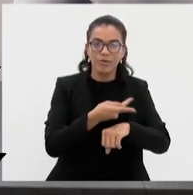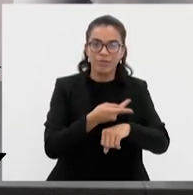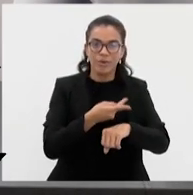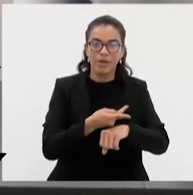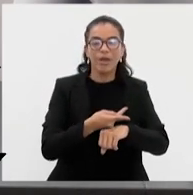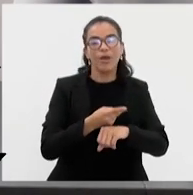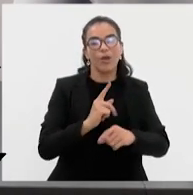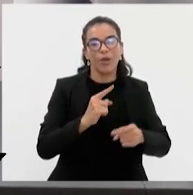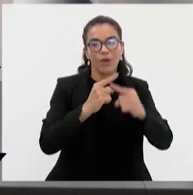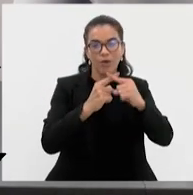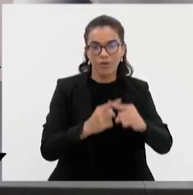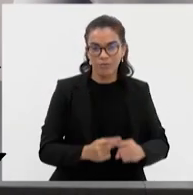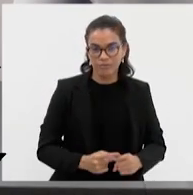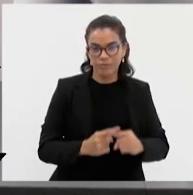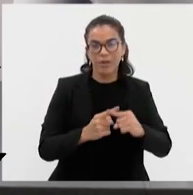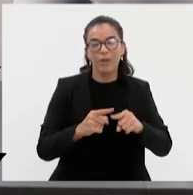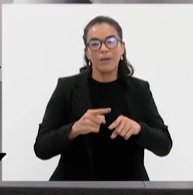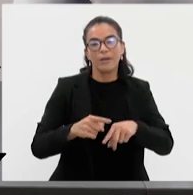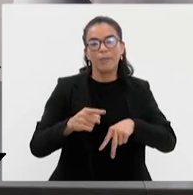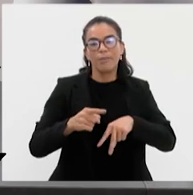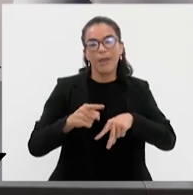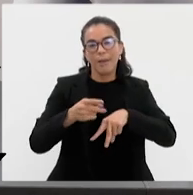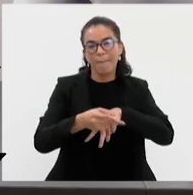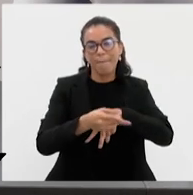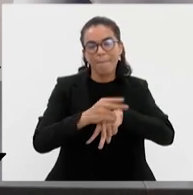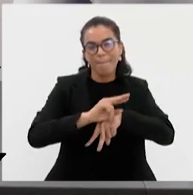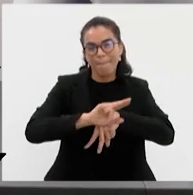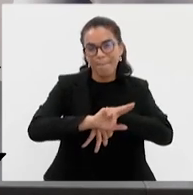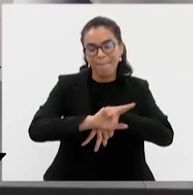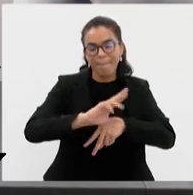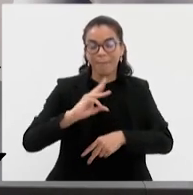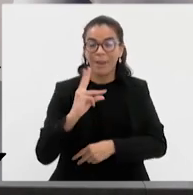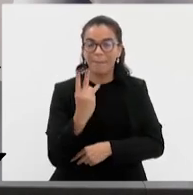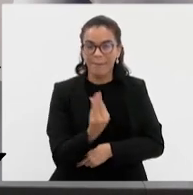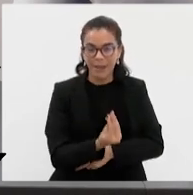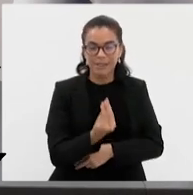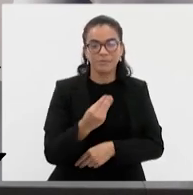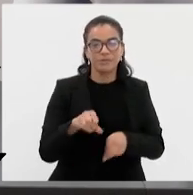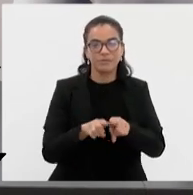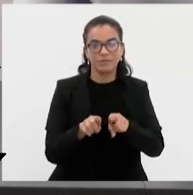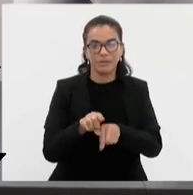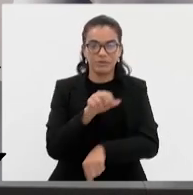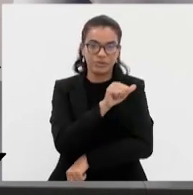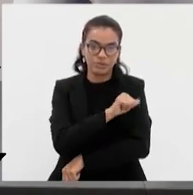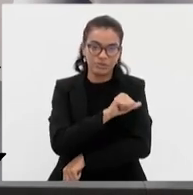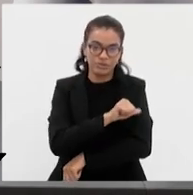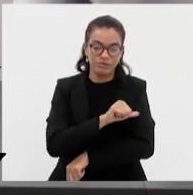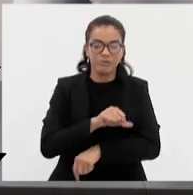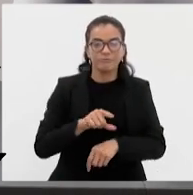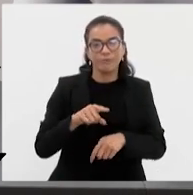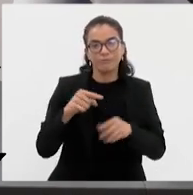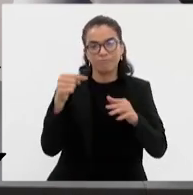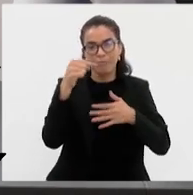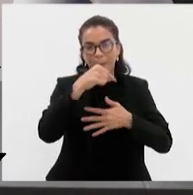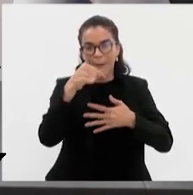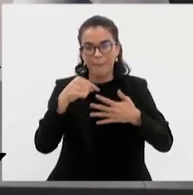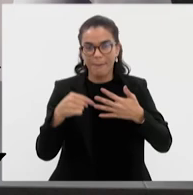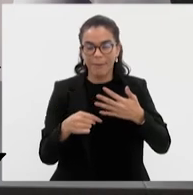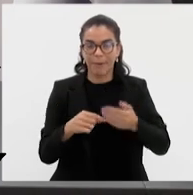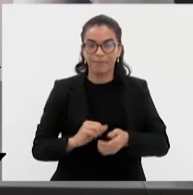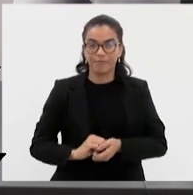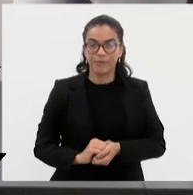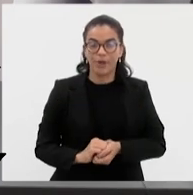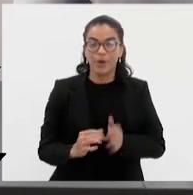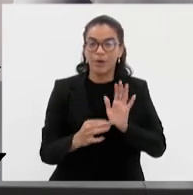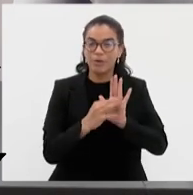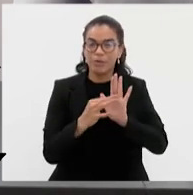competições esportivas, paraesportivas e culturais no Estado do Rio de Janeiro, na forma que menciona. O